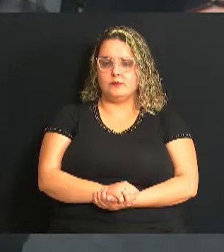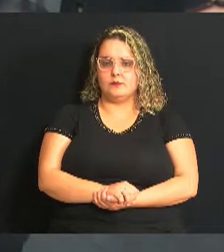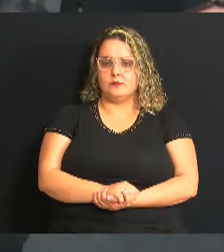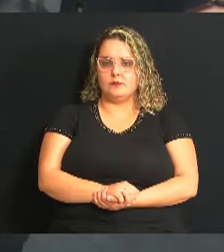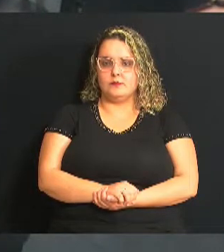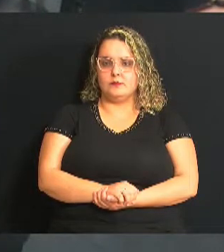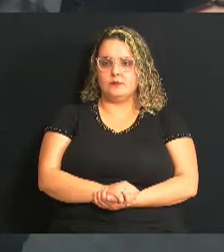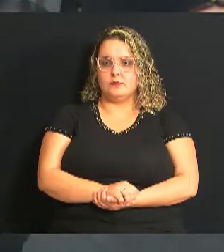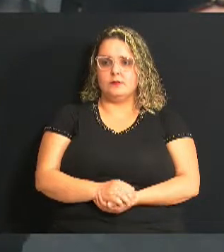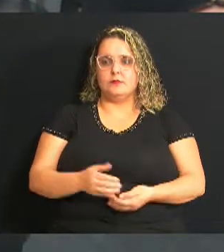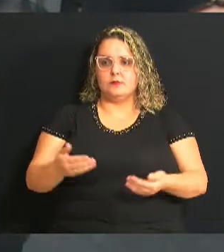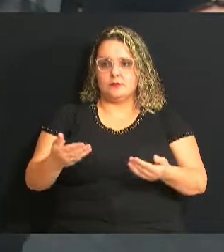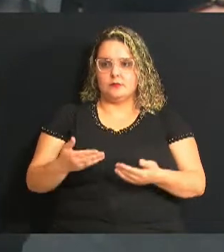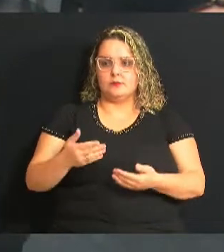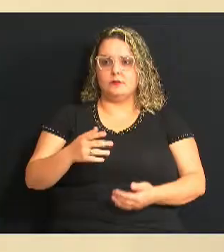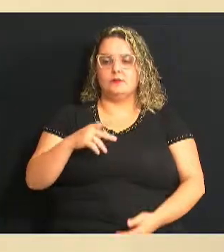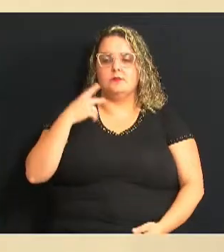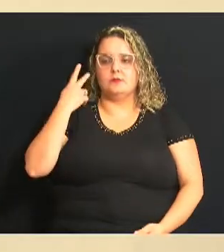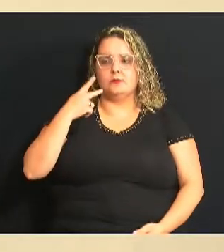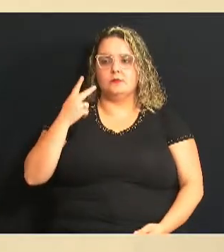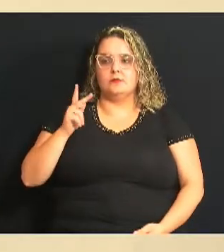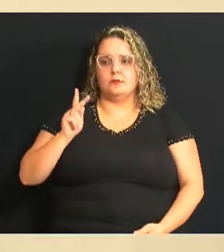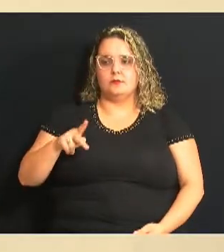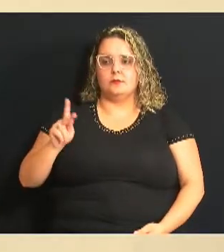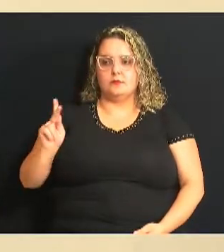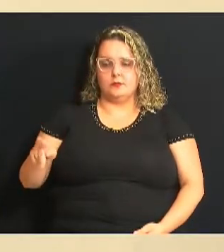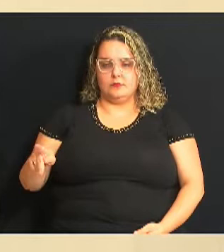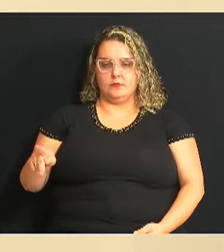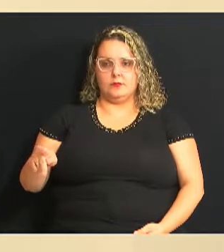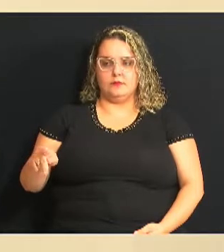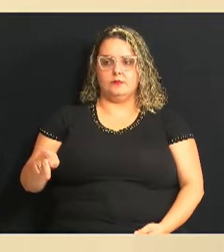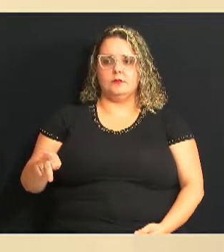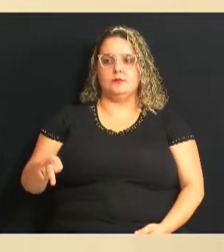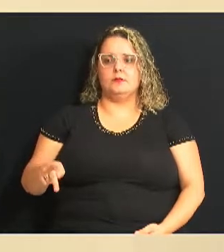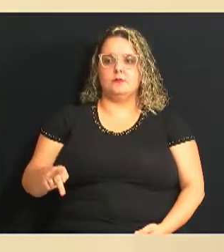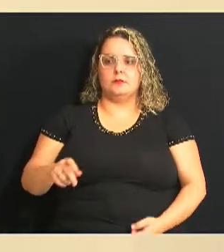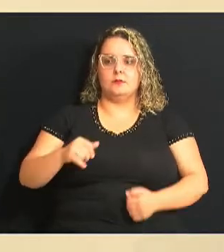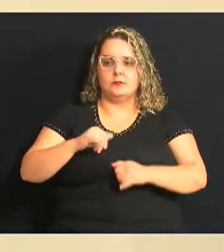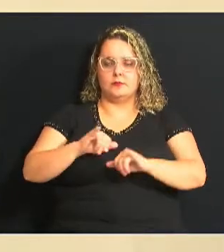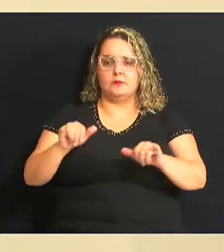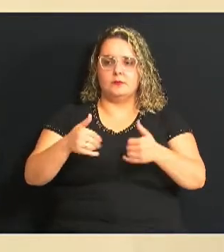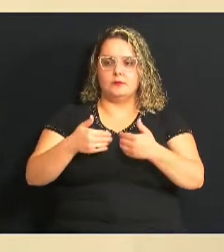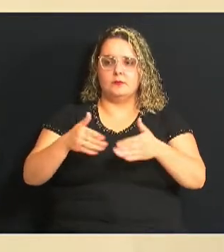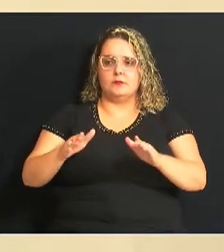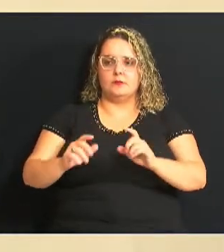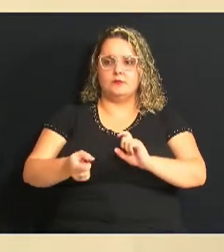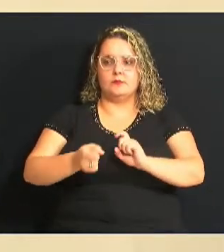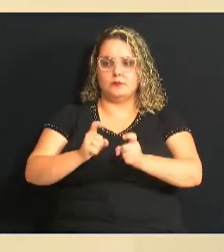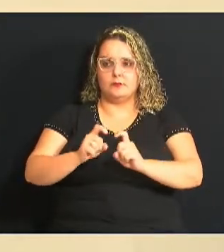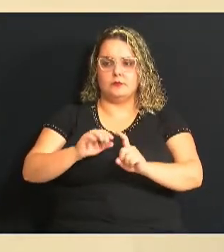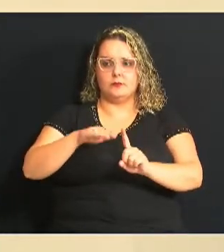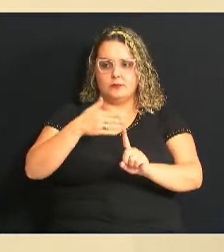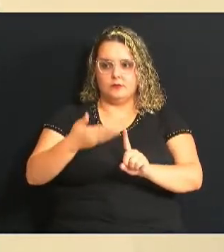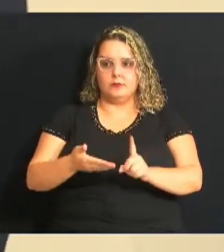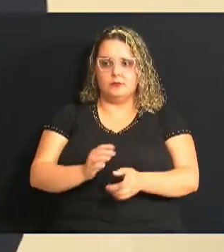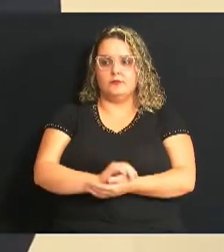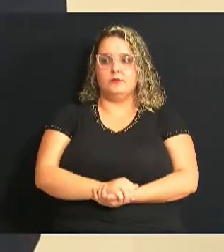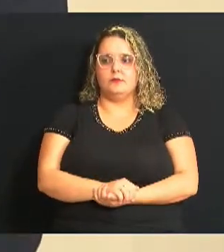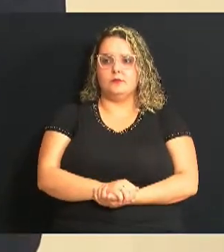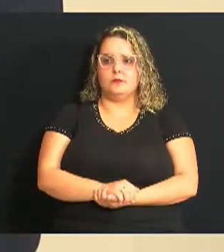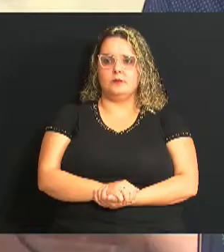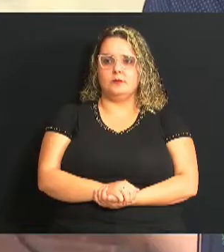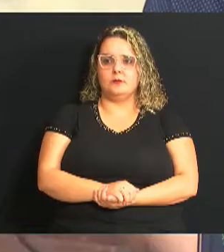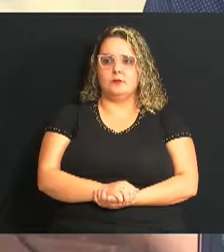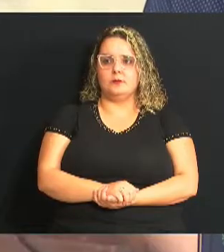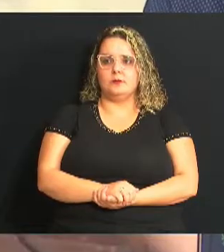Com a palavra, o vereador professor Alberto, para declarar aberta esta reunião solene.